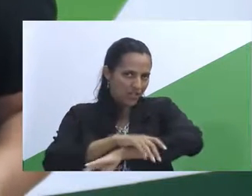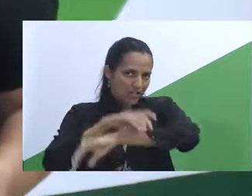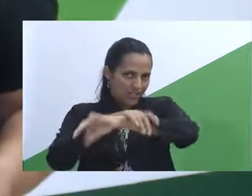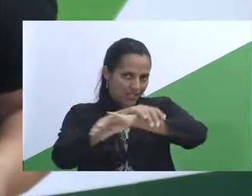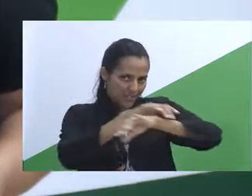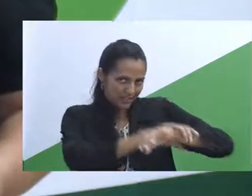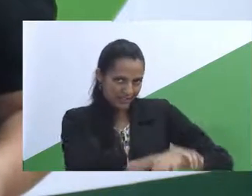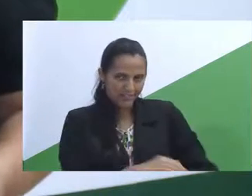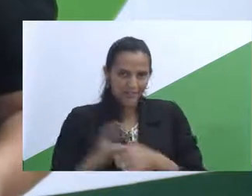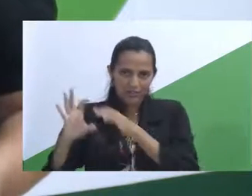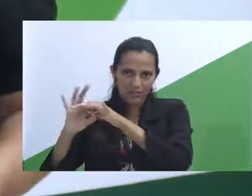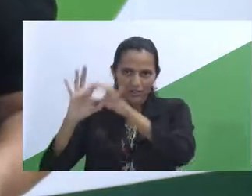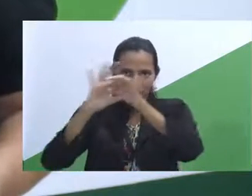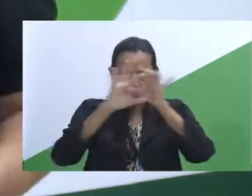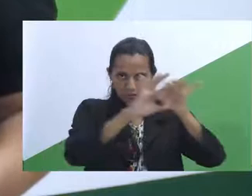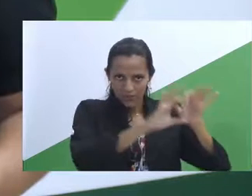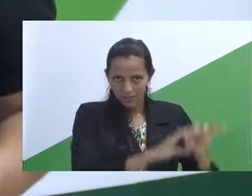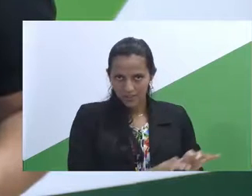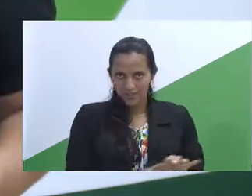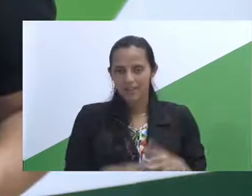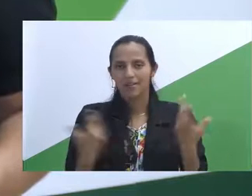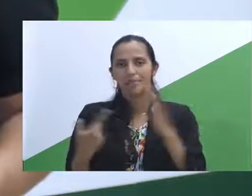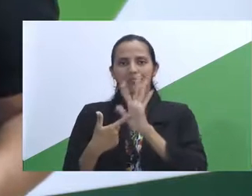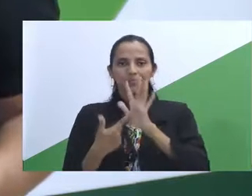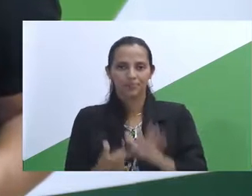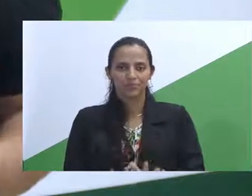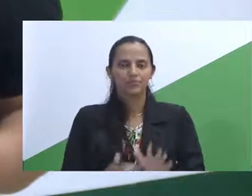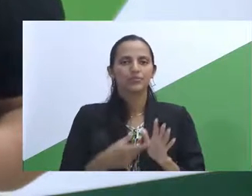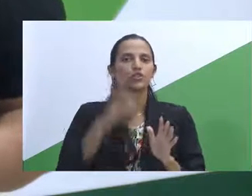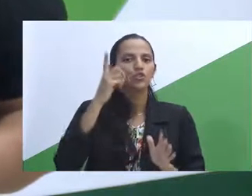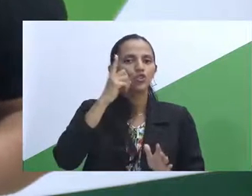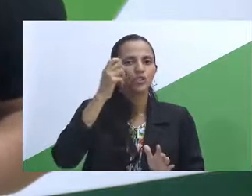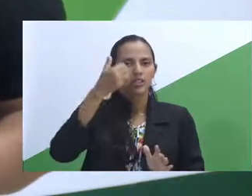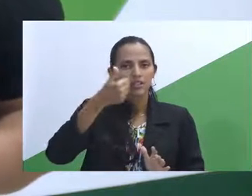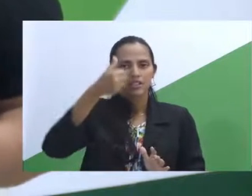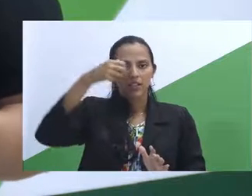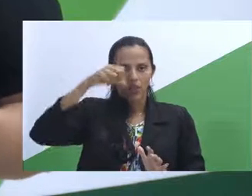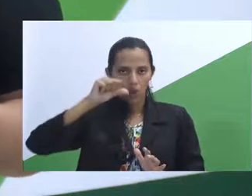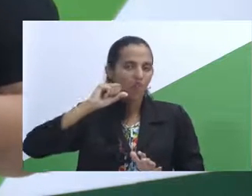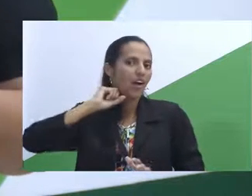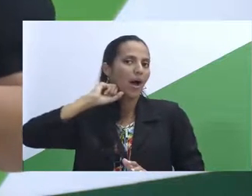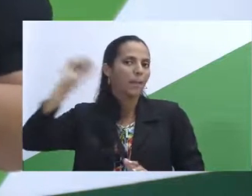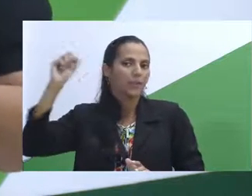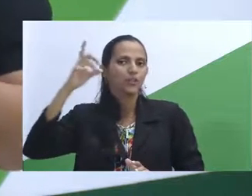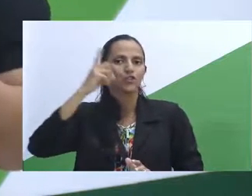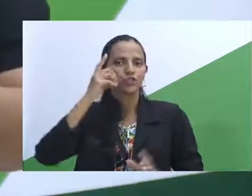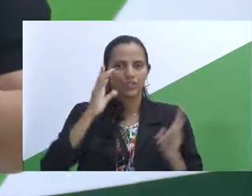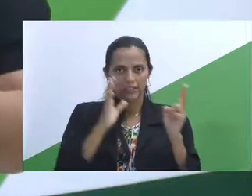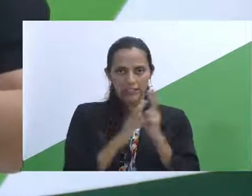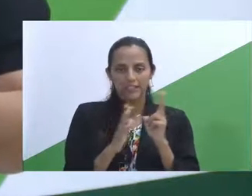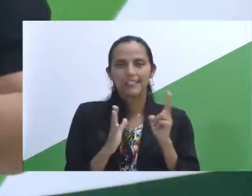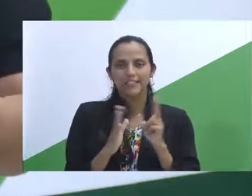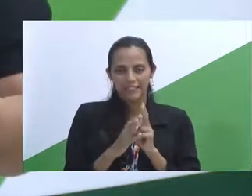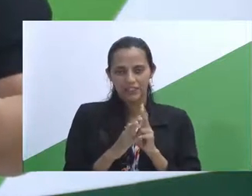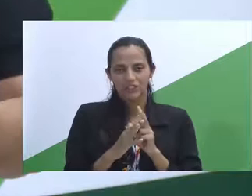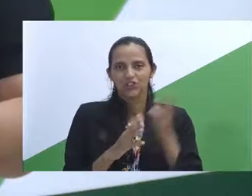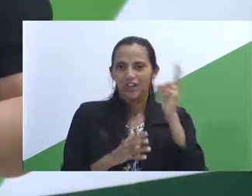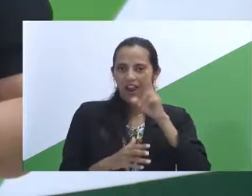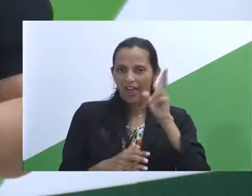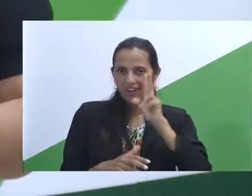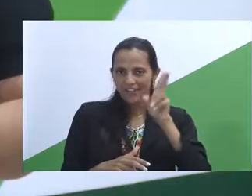no Brasil, por isso, em homenagem, né, ao movimento indigenista, 19 de abril, olha, e aí, né, veio aí a,